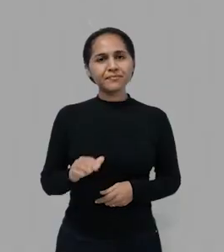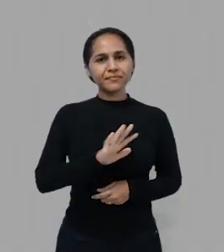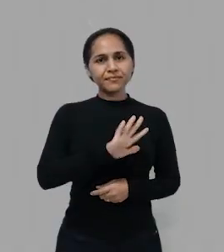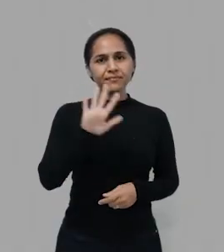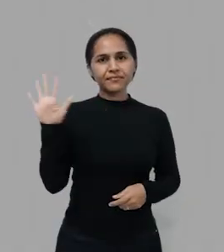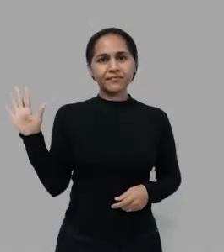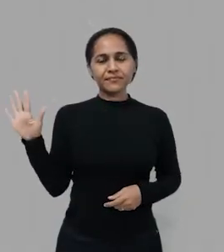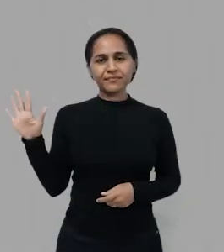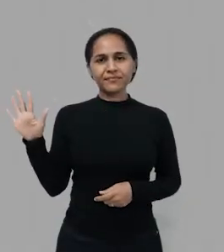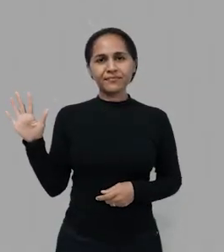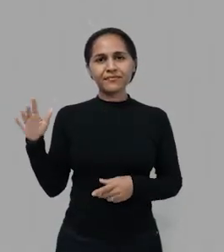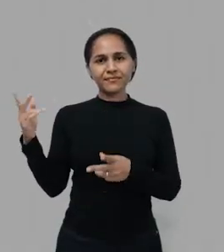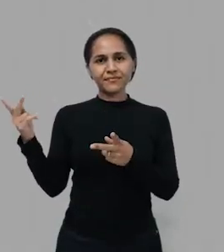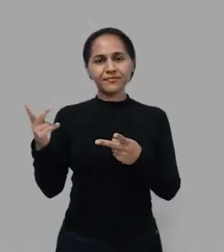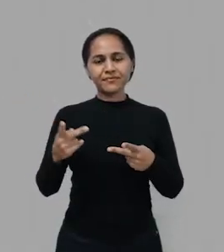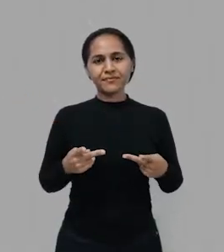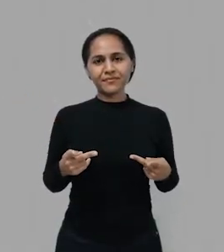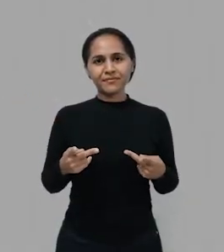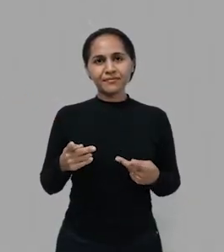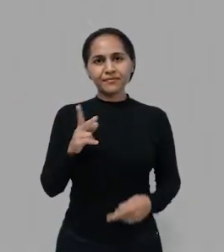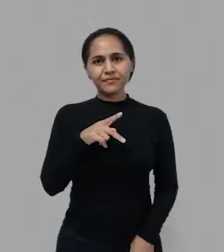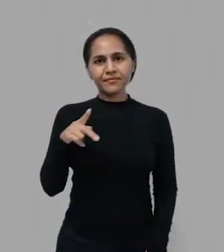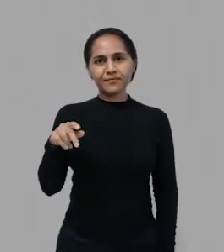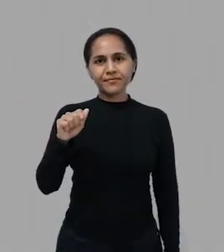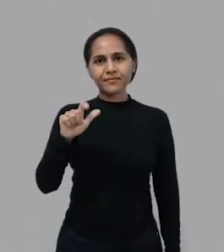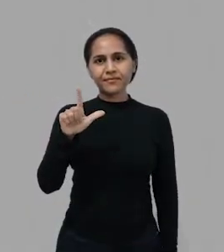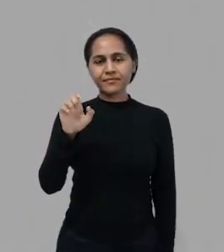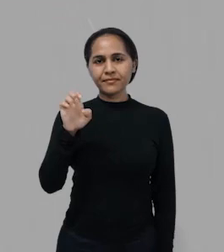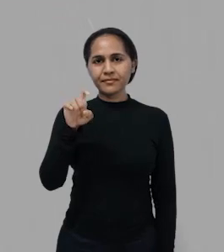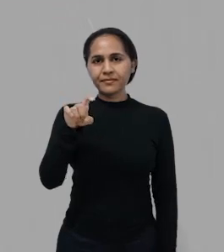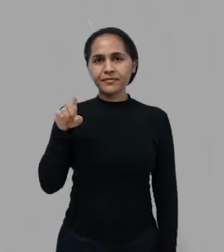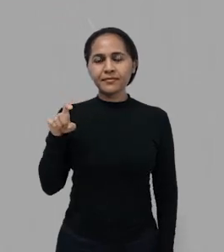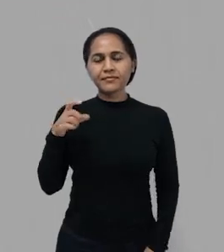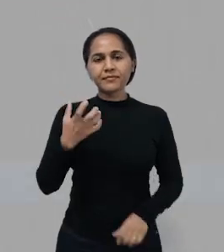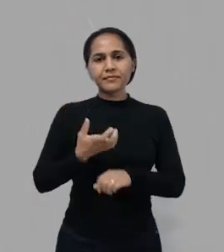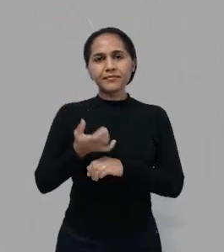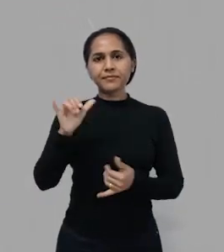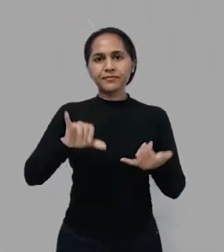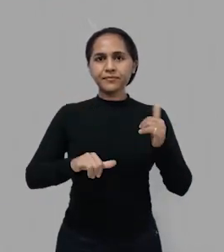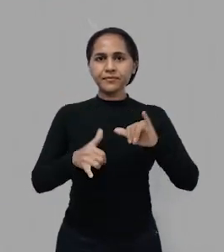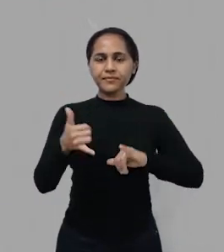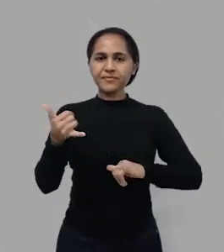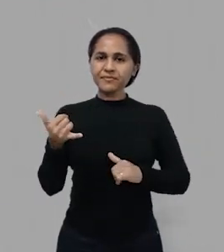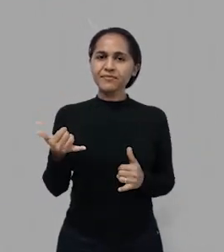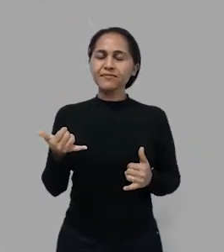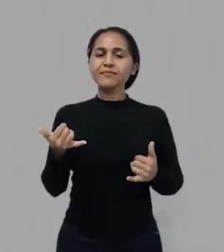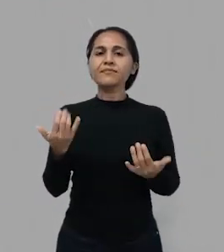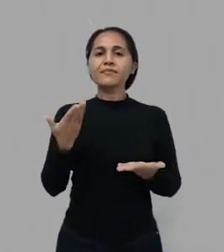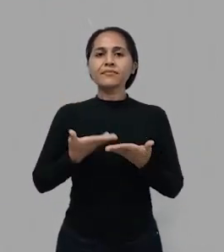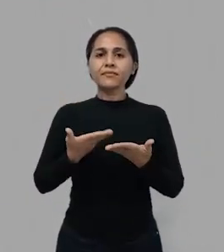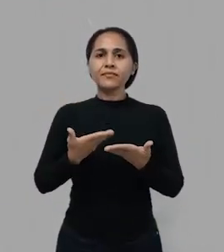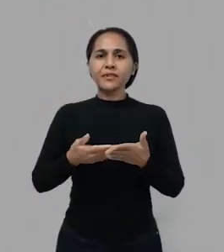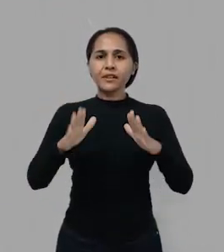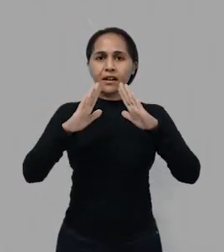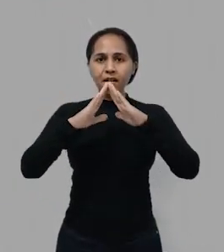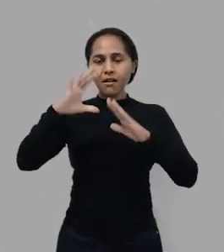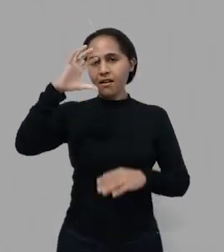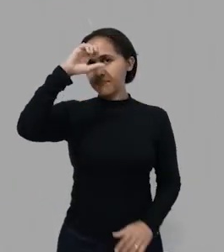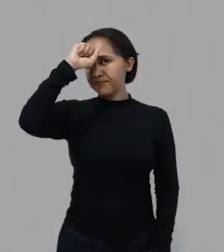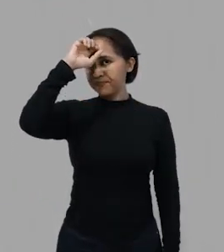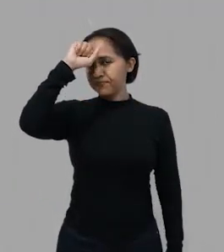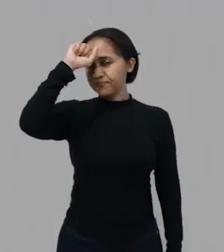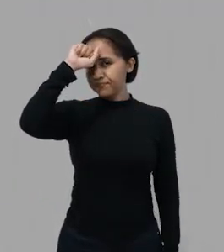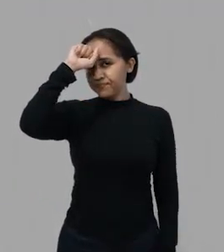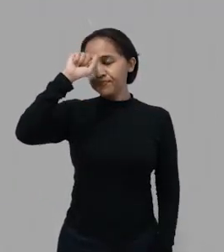Olá, turma! Sejam todos bem-vindos. Professor Alex, disciplina Química. Mais uma aula do nosso projeto Fique em Casa Aprendendo.